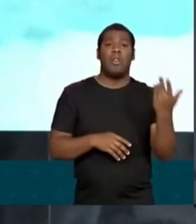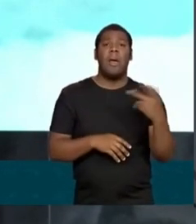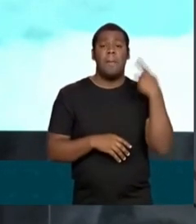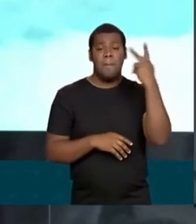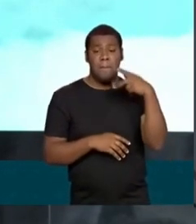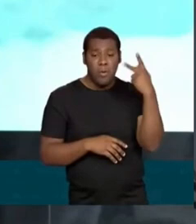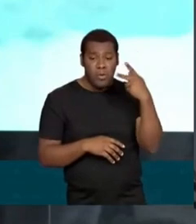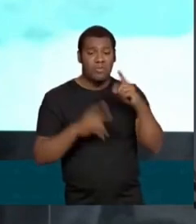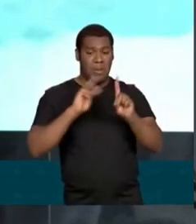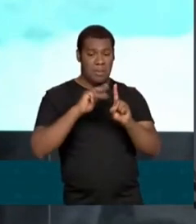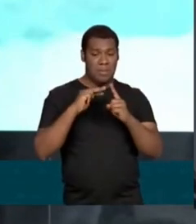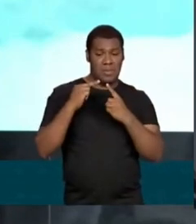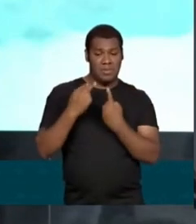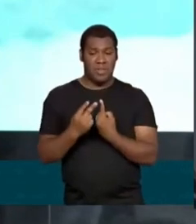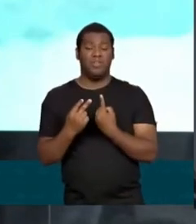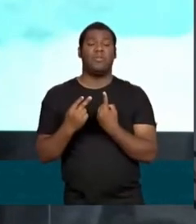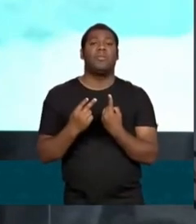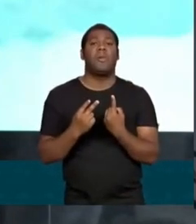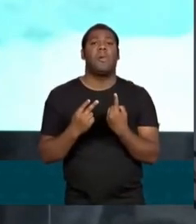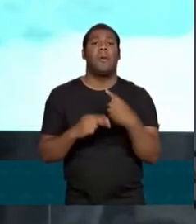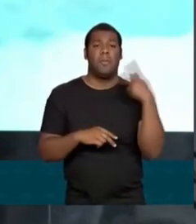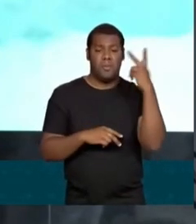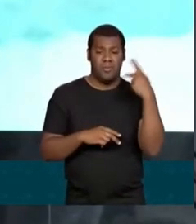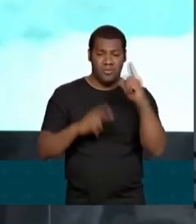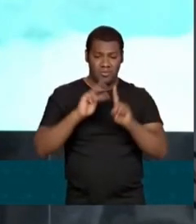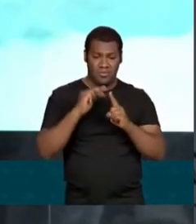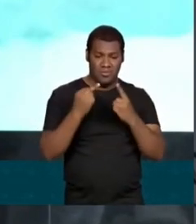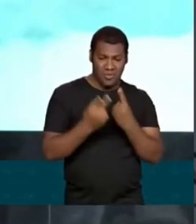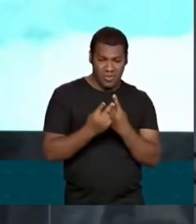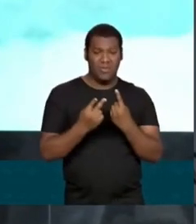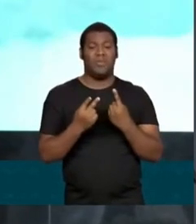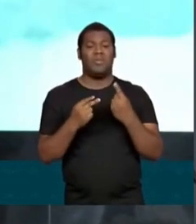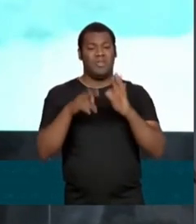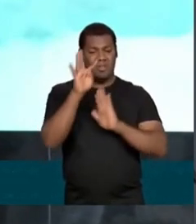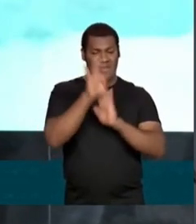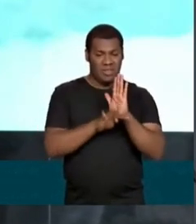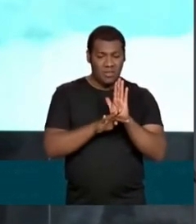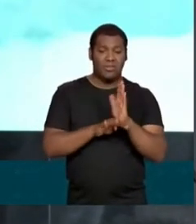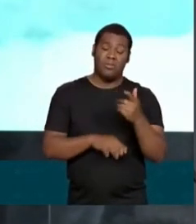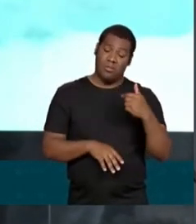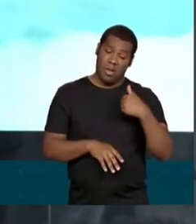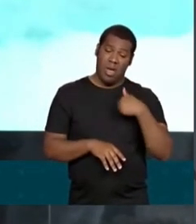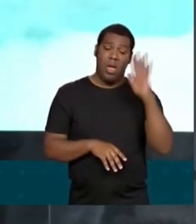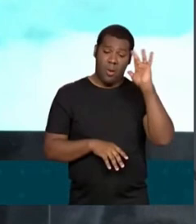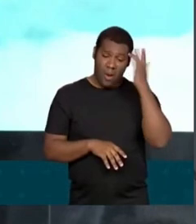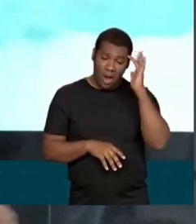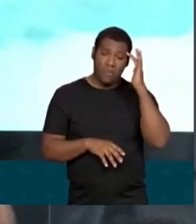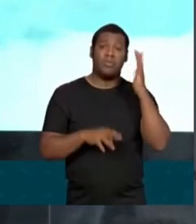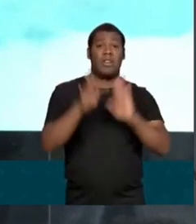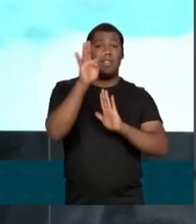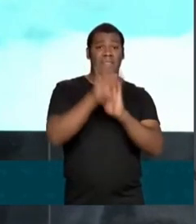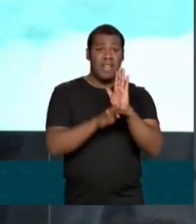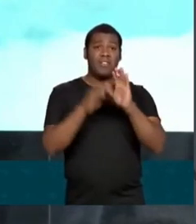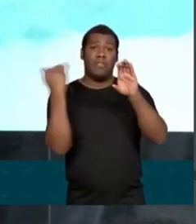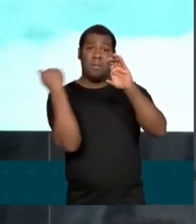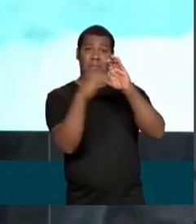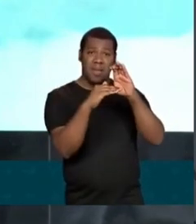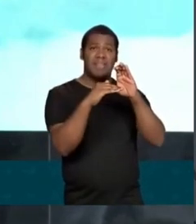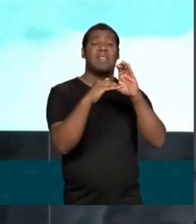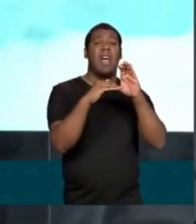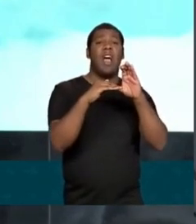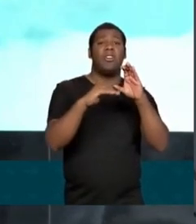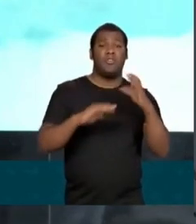parlamentares tem a expectativa em relação ao texto acredito que na próxima semana ele já tem o texto encaminhado para o congresso para quem possa tramitar